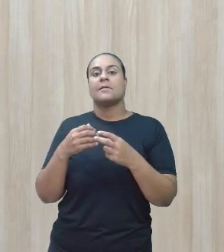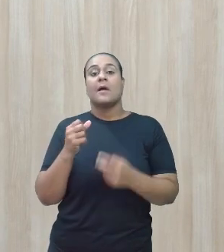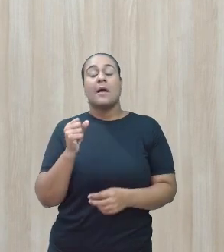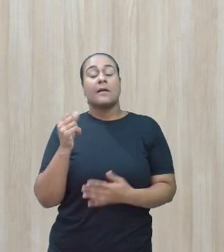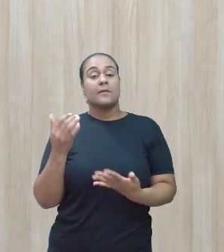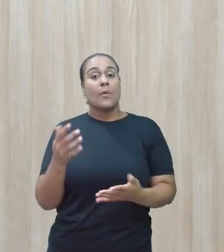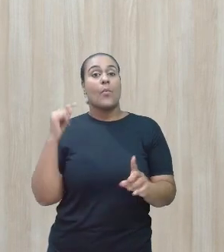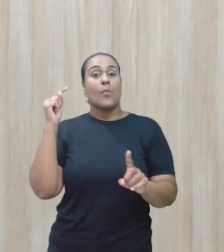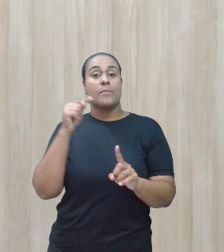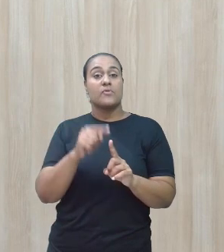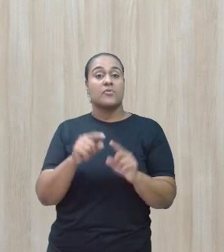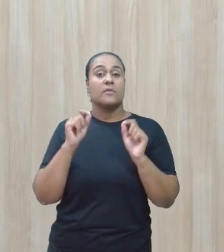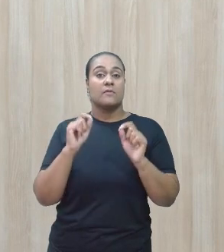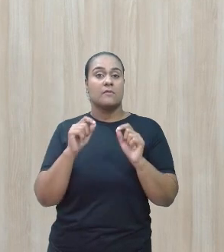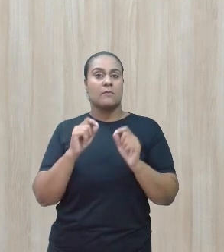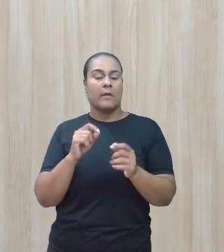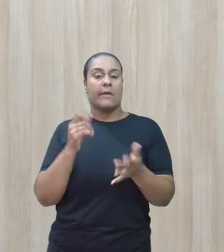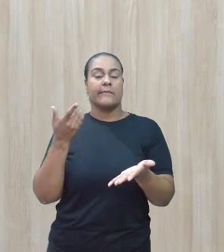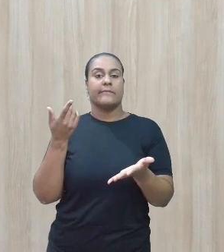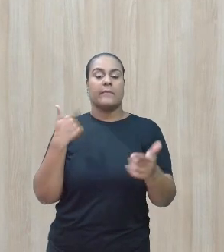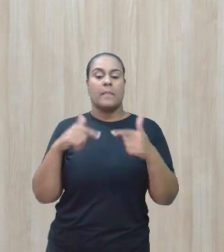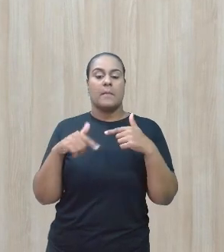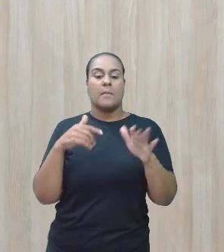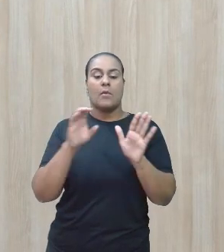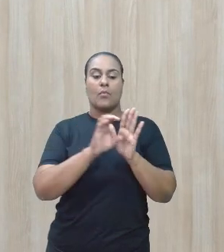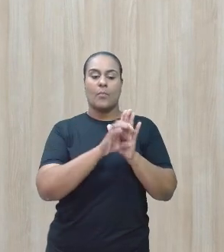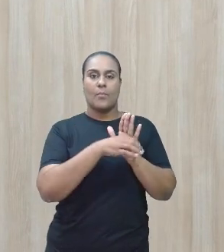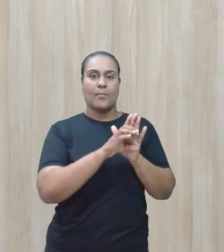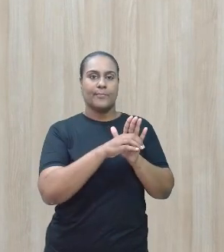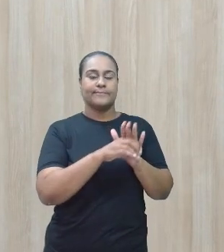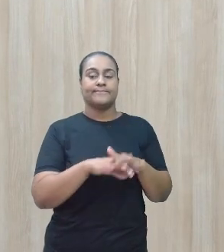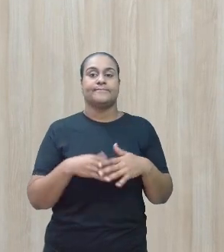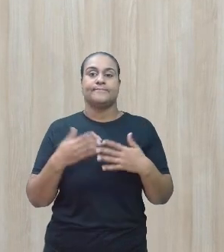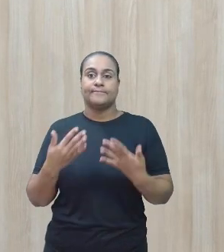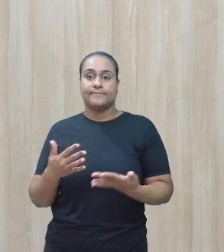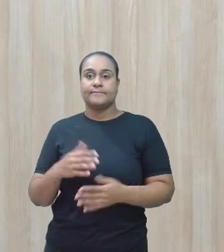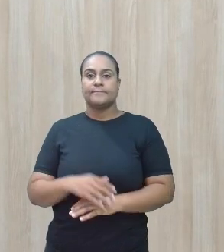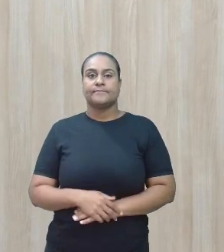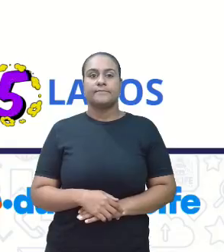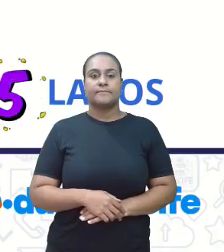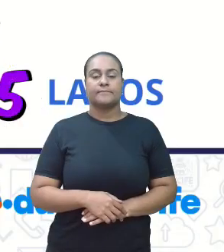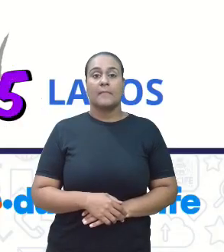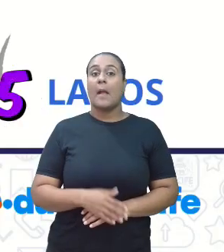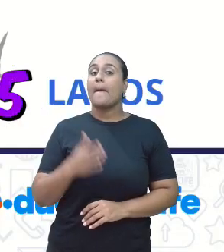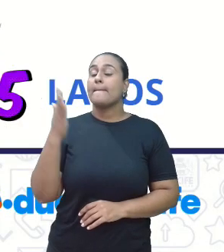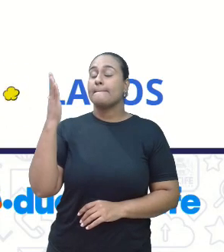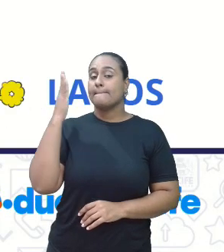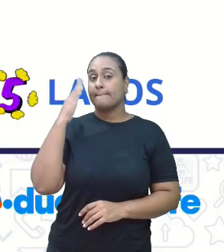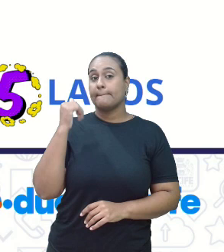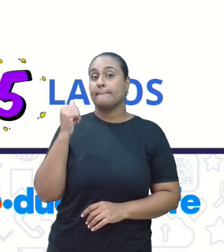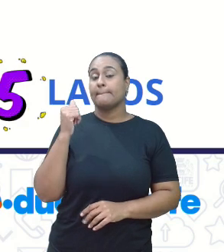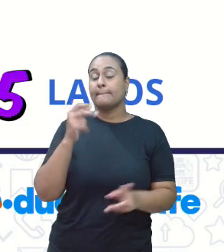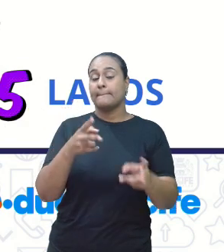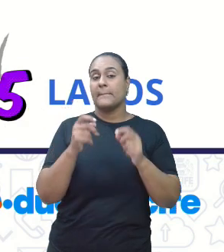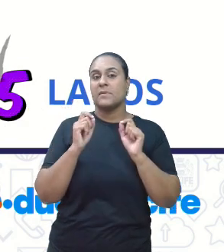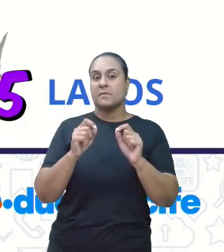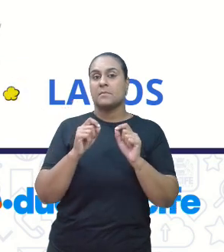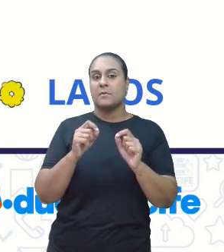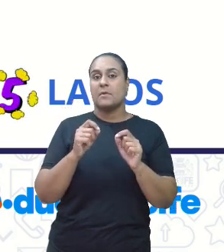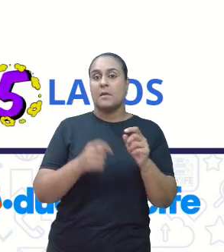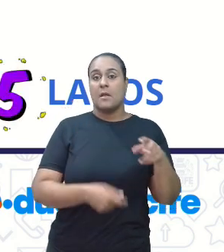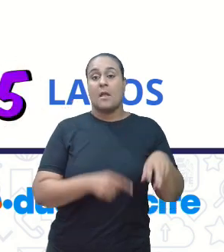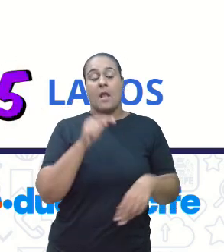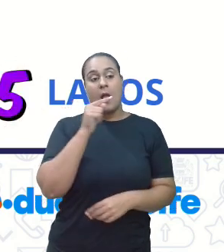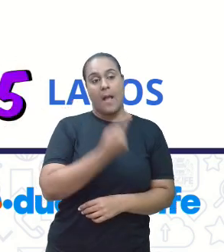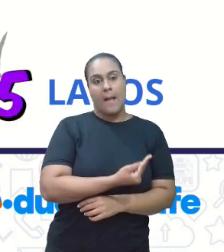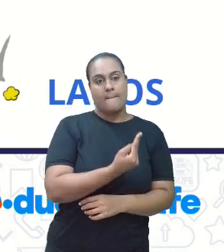é trabalhar os conceitos, tá certo? Então vejamos, a gente já percebeu que a primeira figura, a